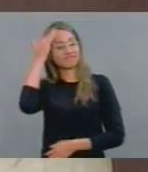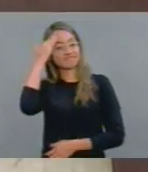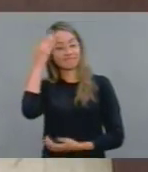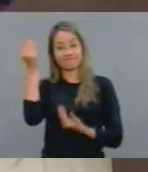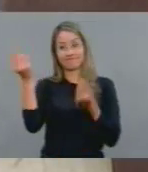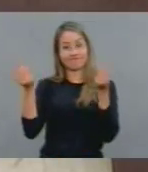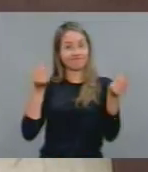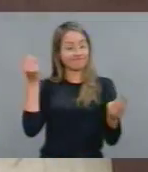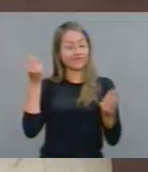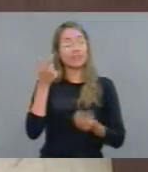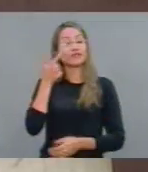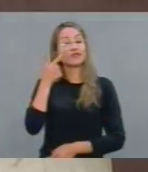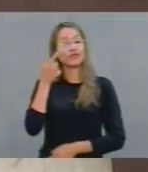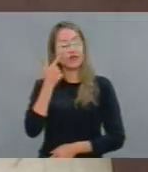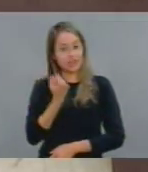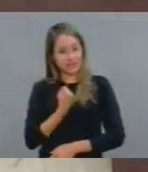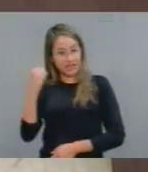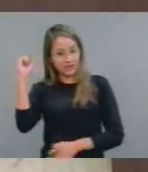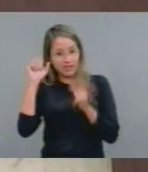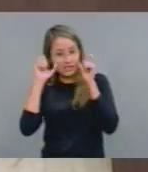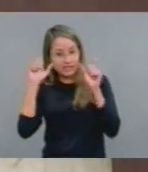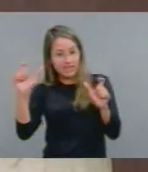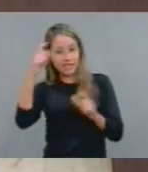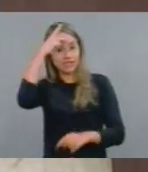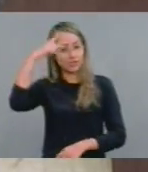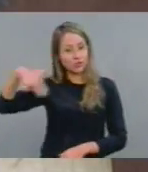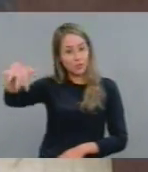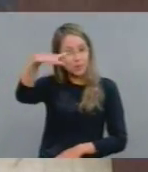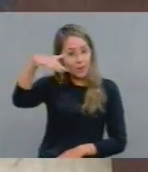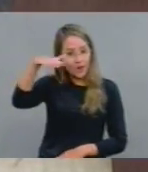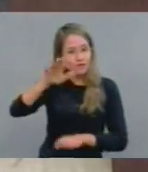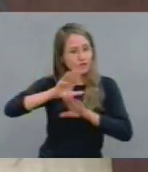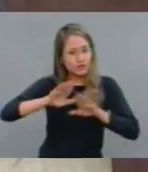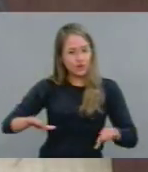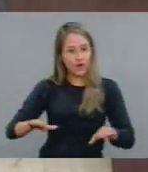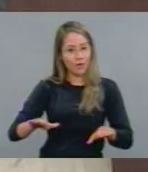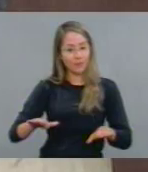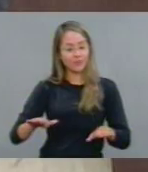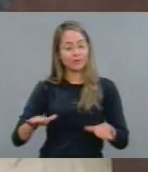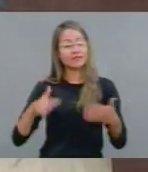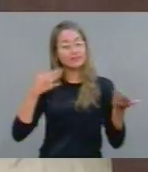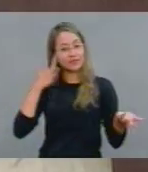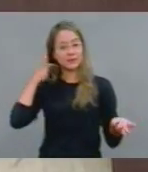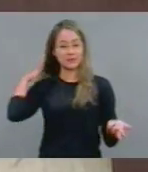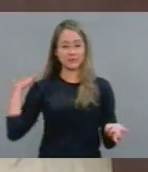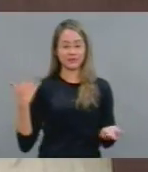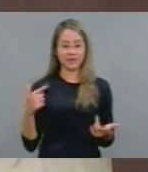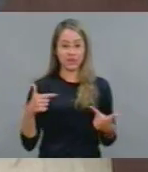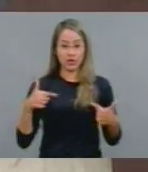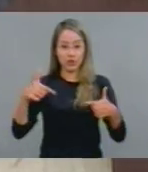auto-organizado, defendendo os interesses das maiorias sociais. É sobre isso que os